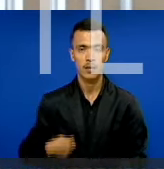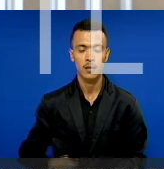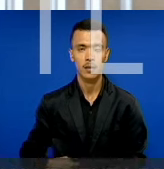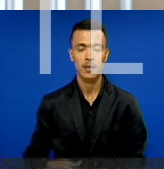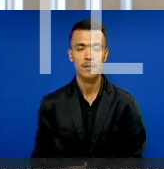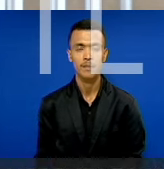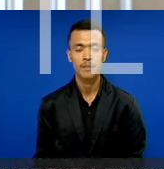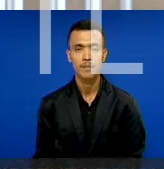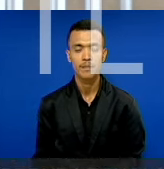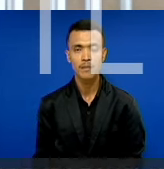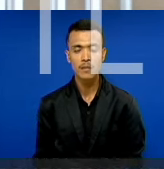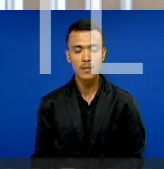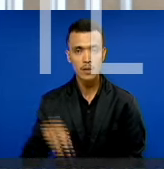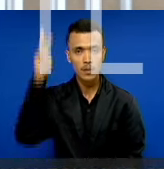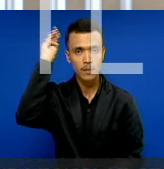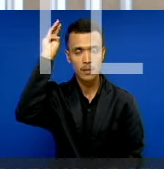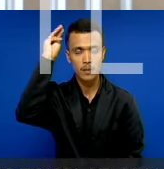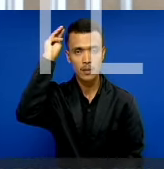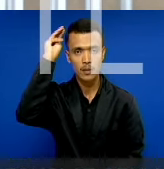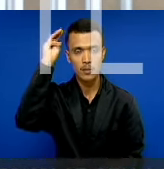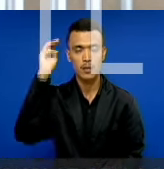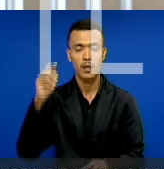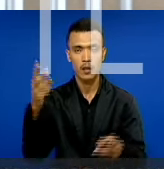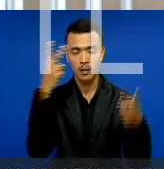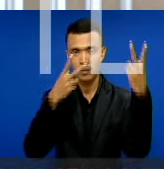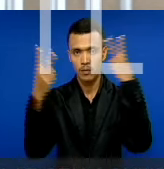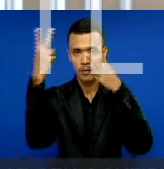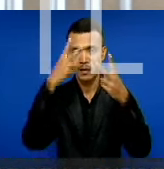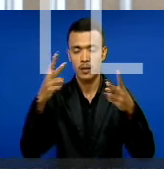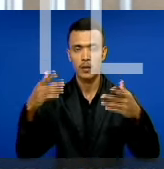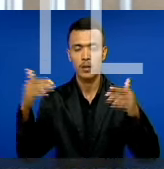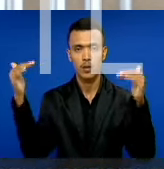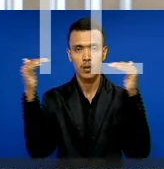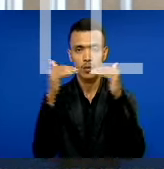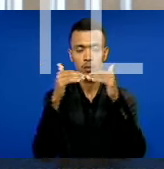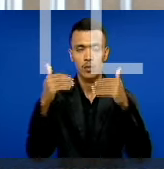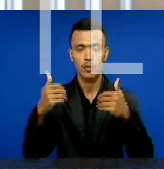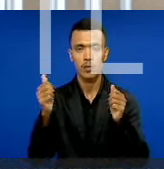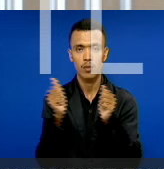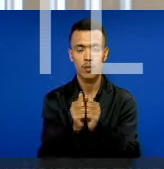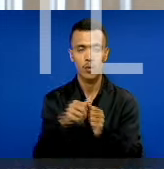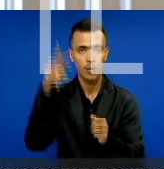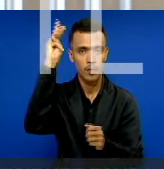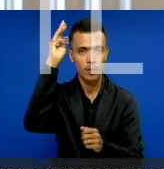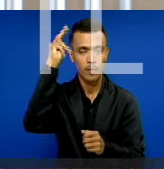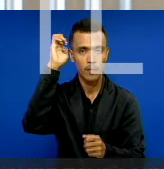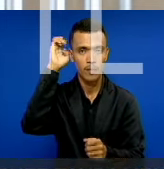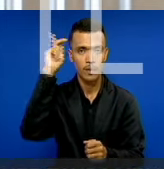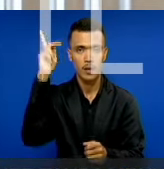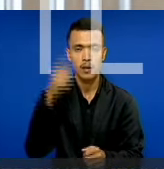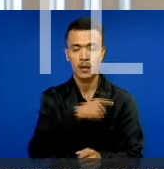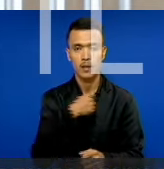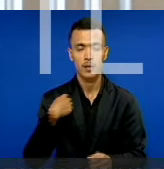China, Ministro Wang Yi, a tu visita e encontro com Ministro Negócios Estrangeiros China, né? Bairua